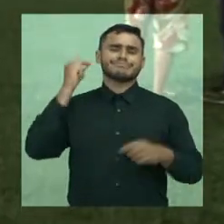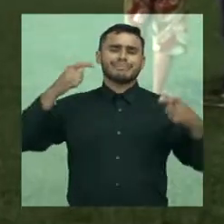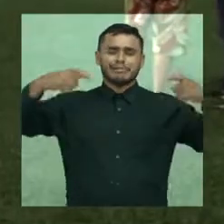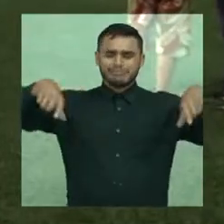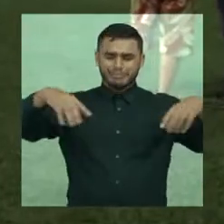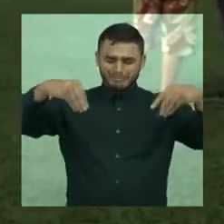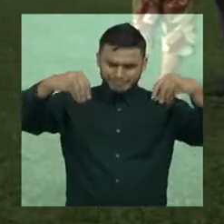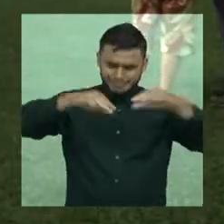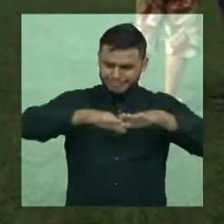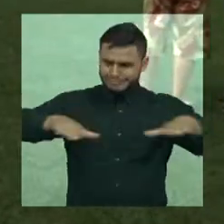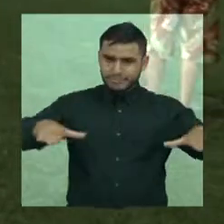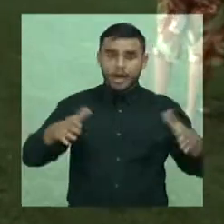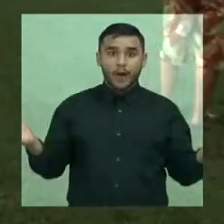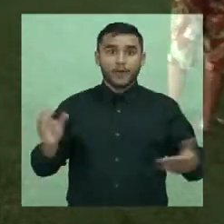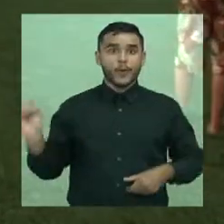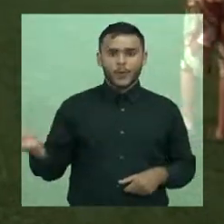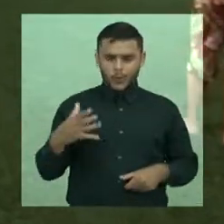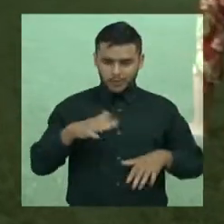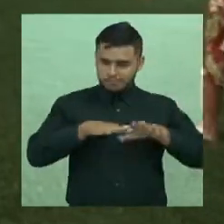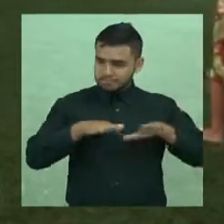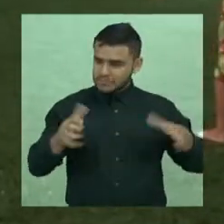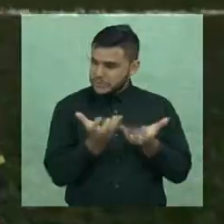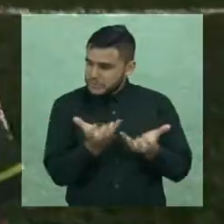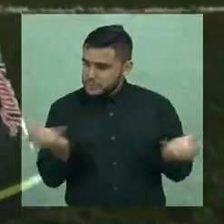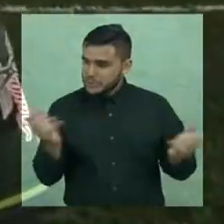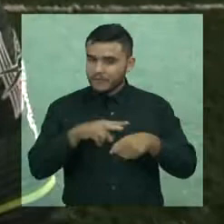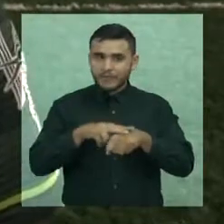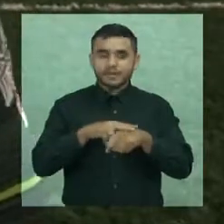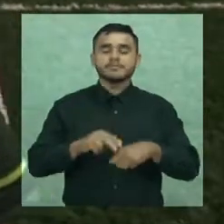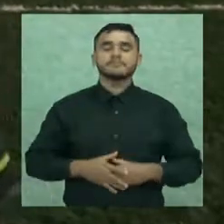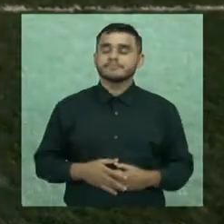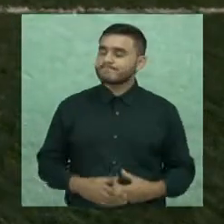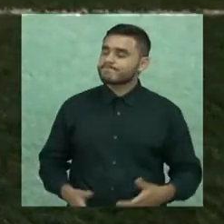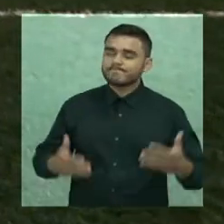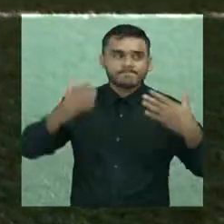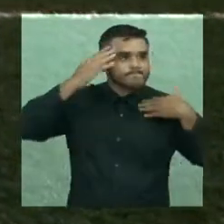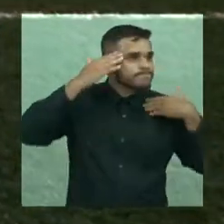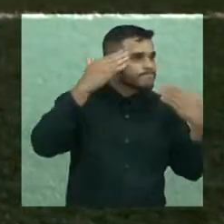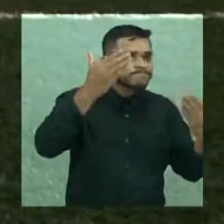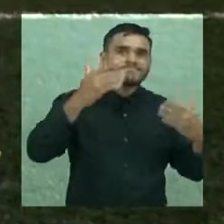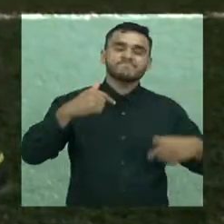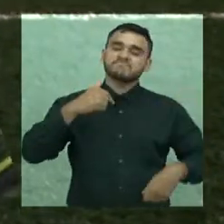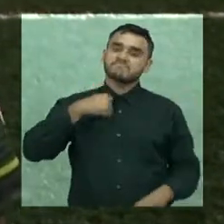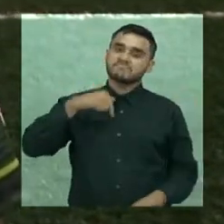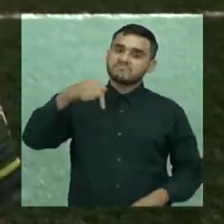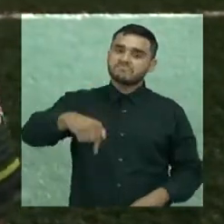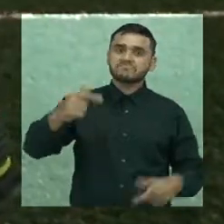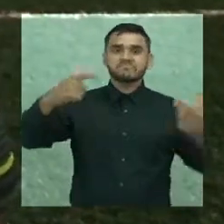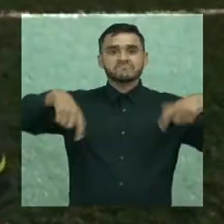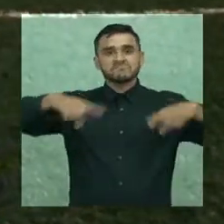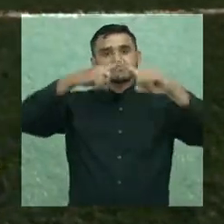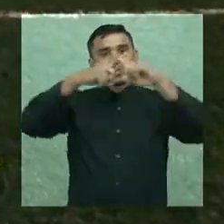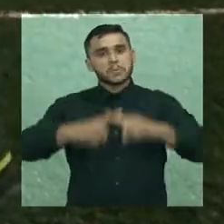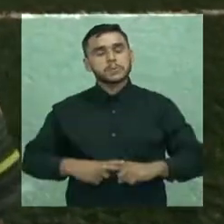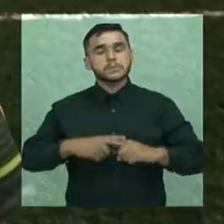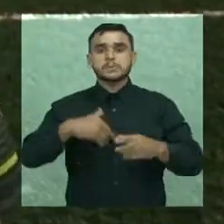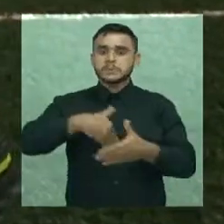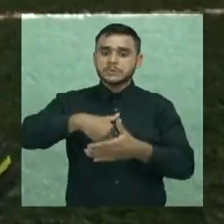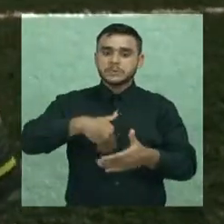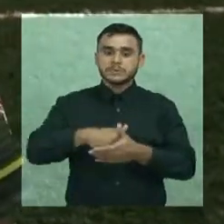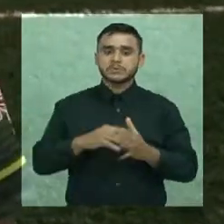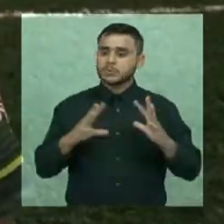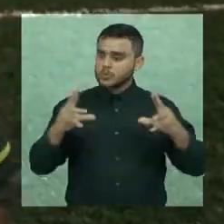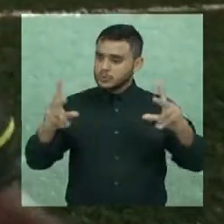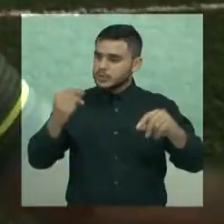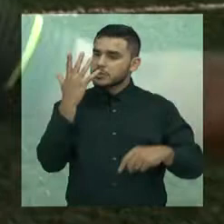não esconde a felicidade de ter um novo lugar para treinar. Só tenho que agradecer mesmo, novo campo aqui, torneio, campeonato, não só pra gente, para as